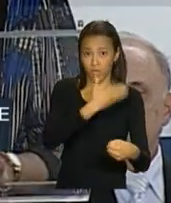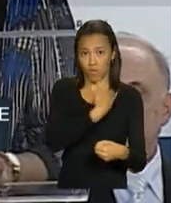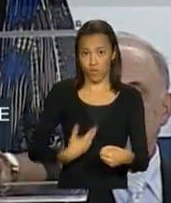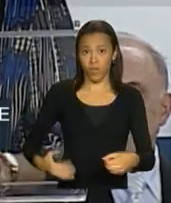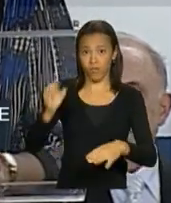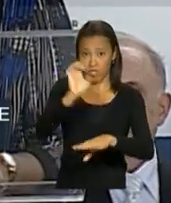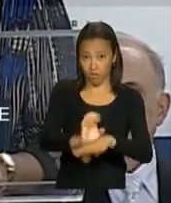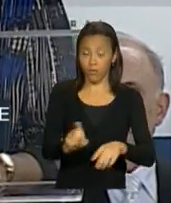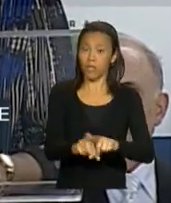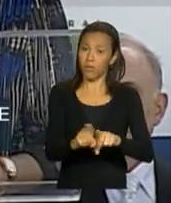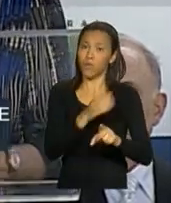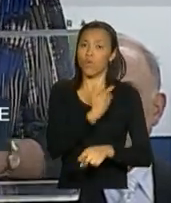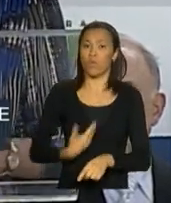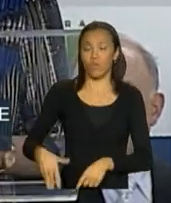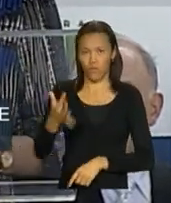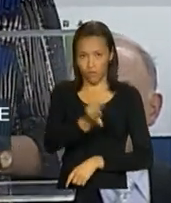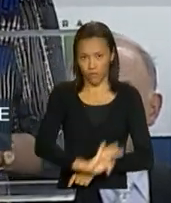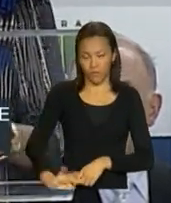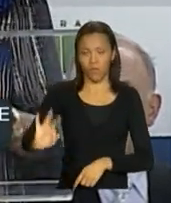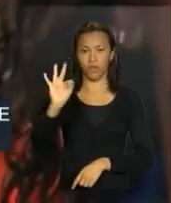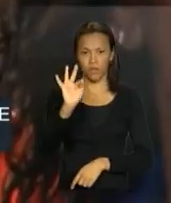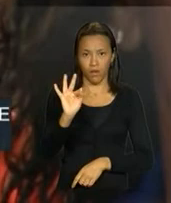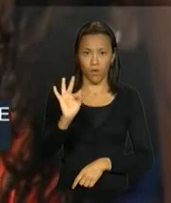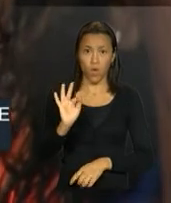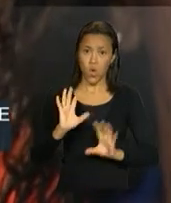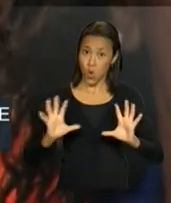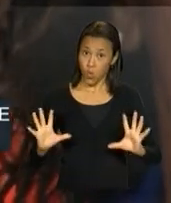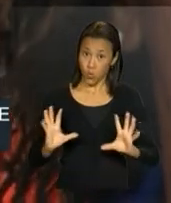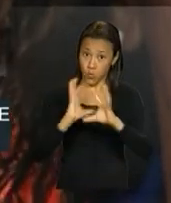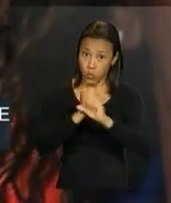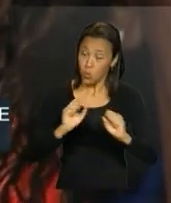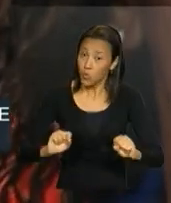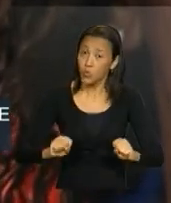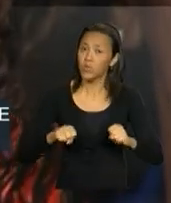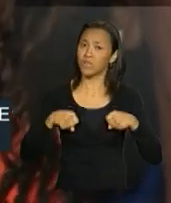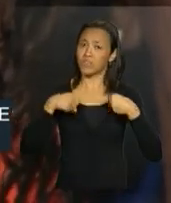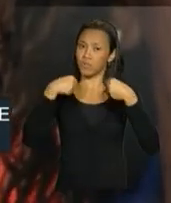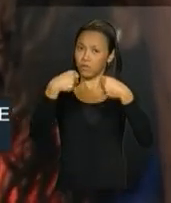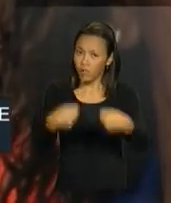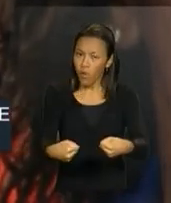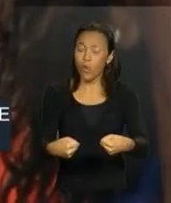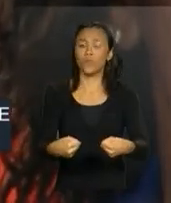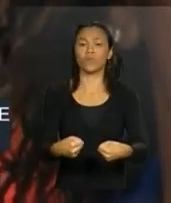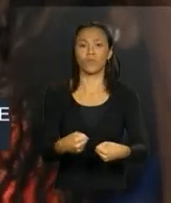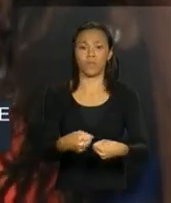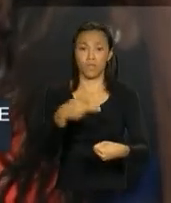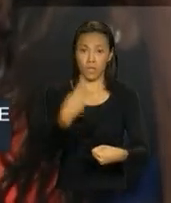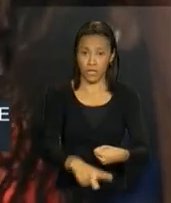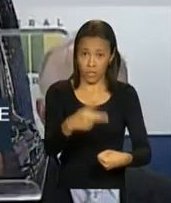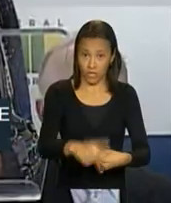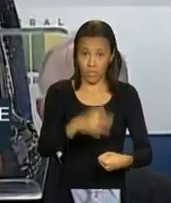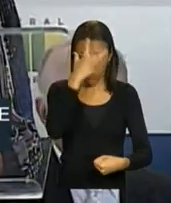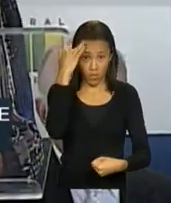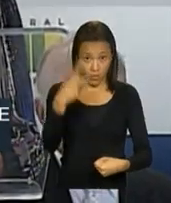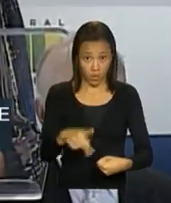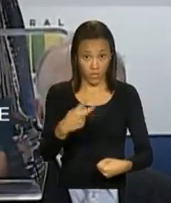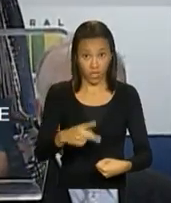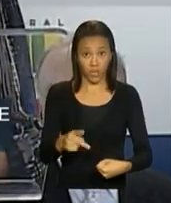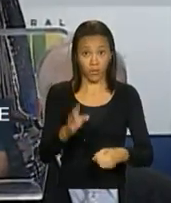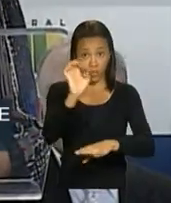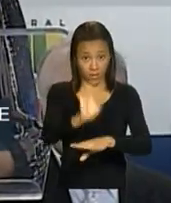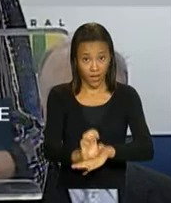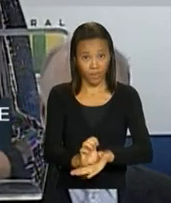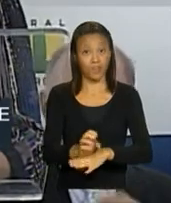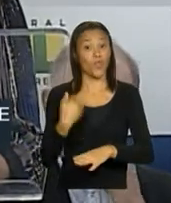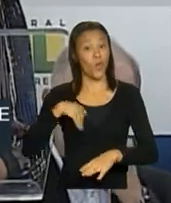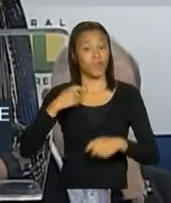estadual eo Federal e o esforço EA engenhosidade dos maranhenses deve ser